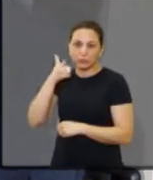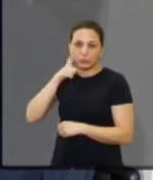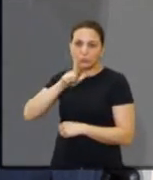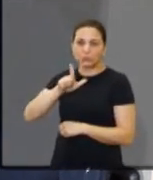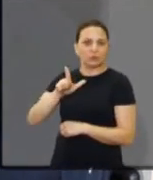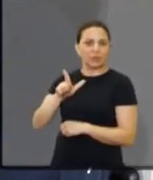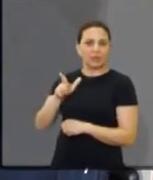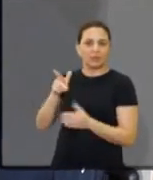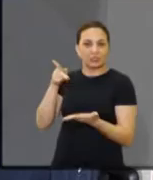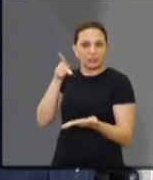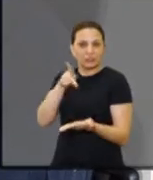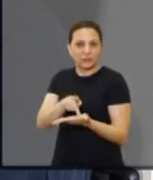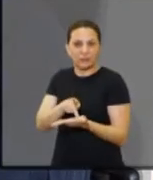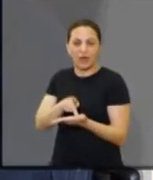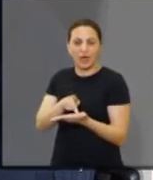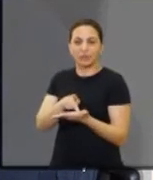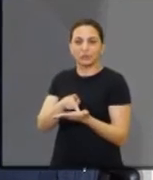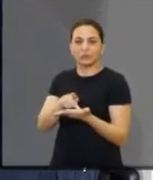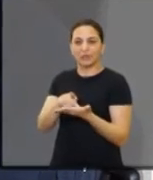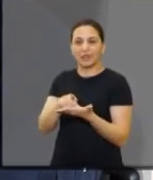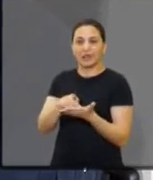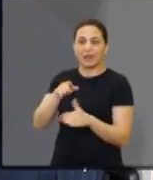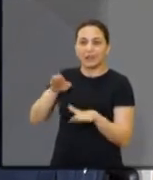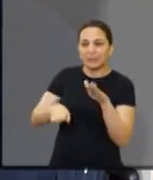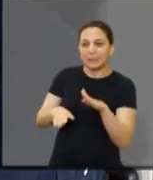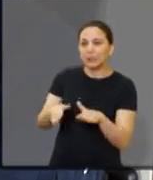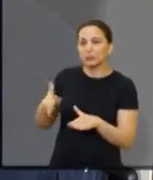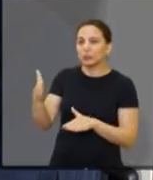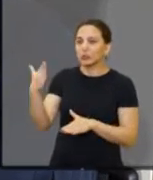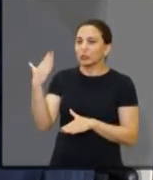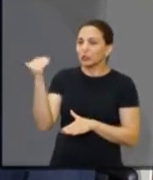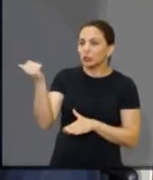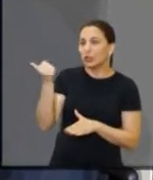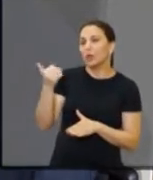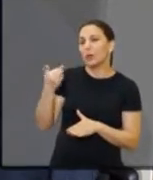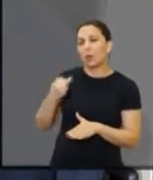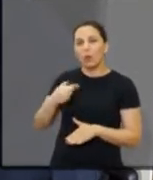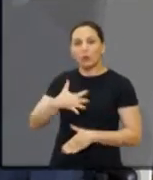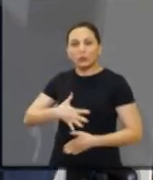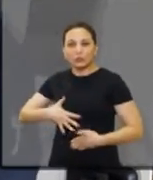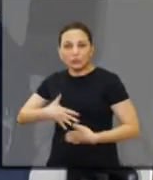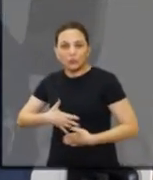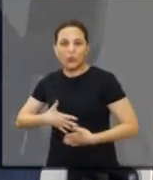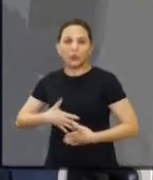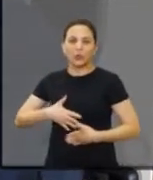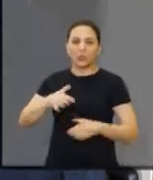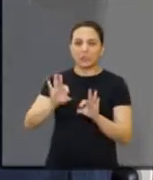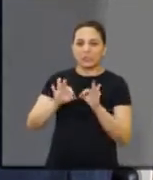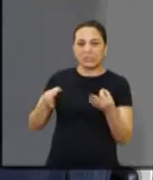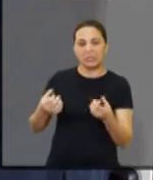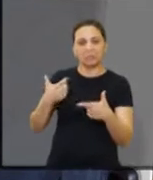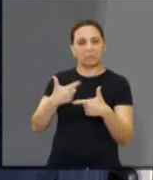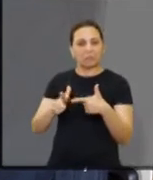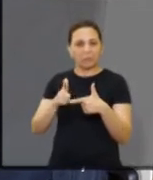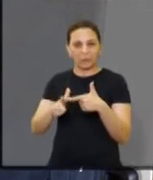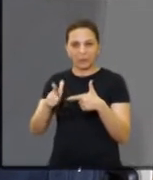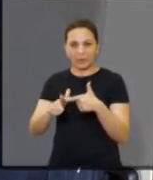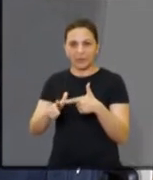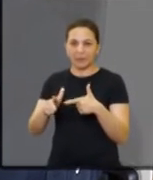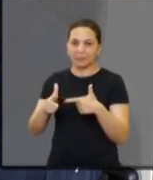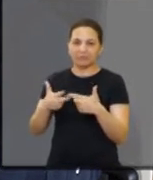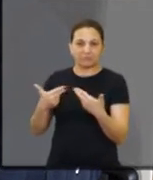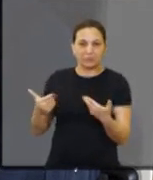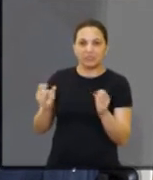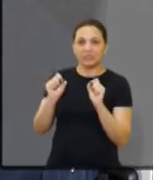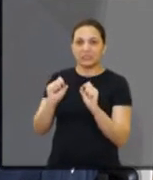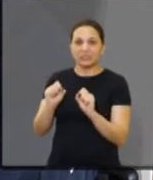verdadeira função do samu e acabam solicitando o serviço é uma dor no abdômen uma torção de pé coisas